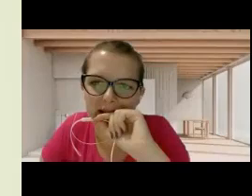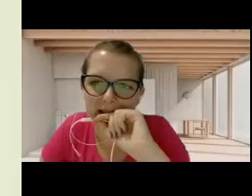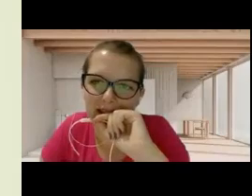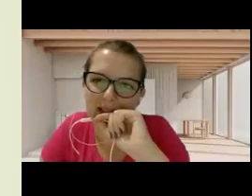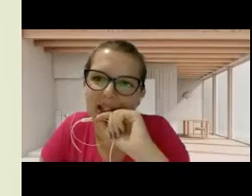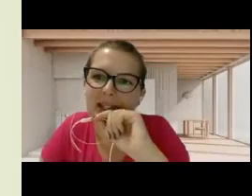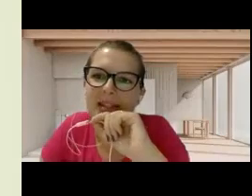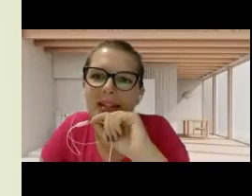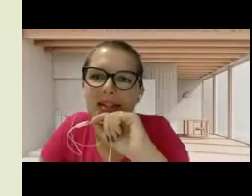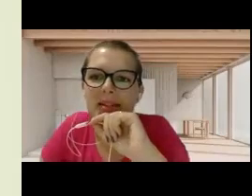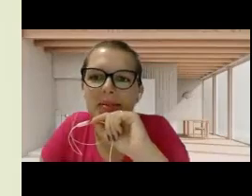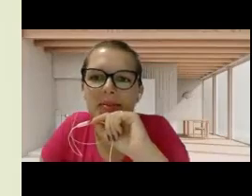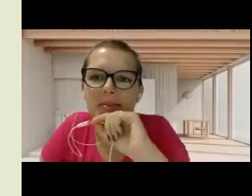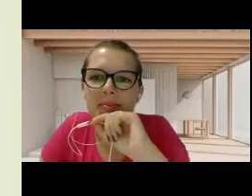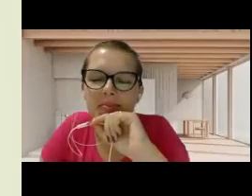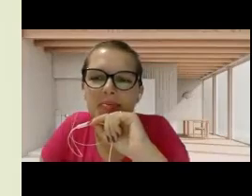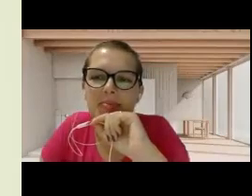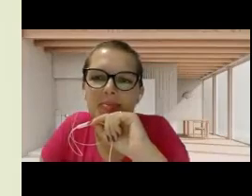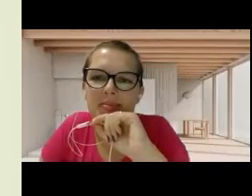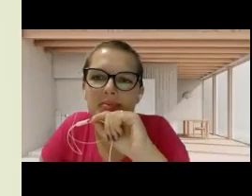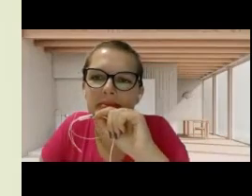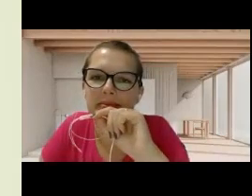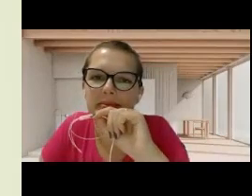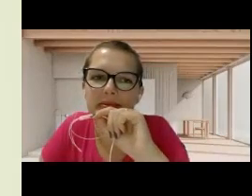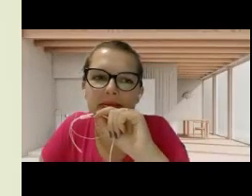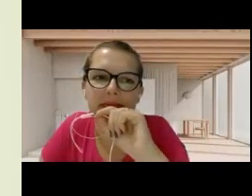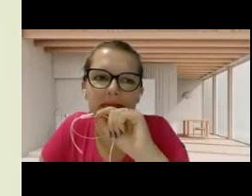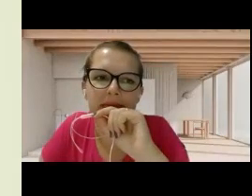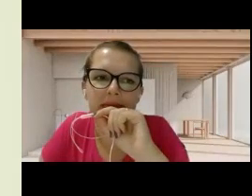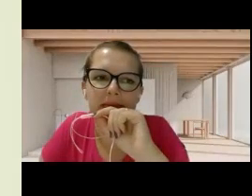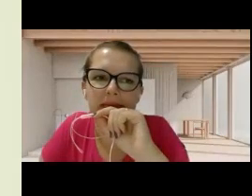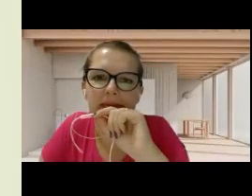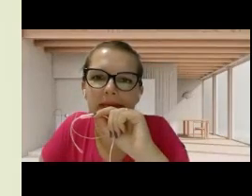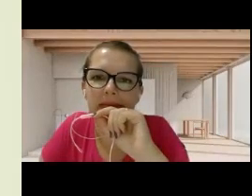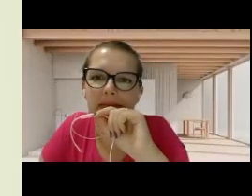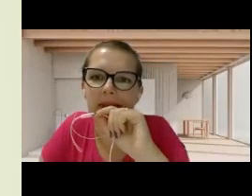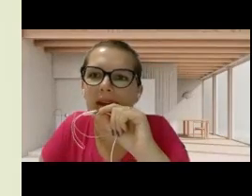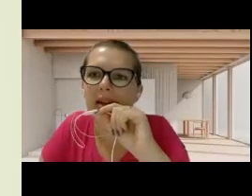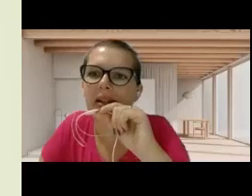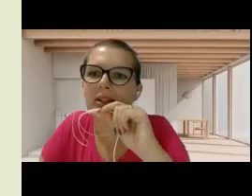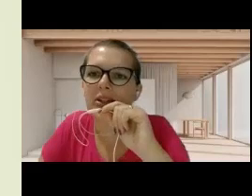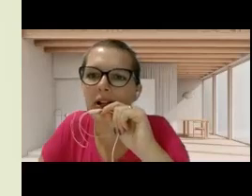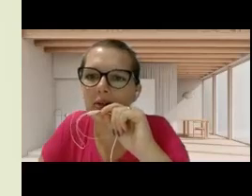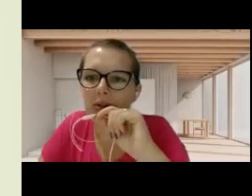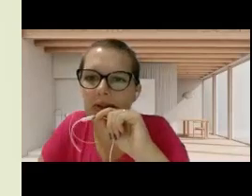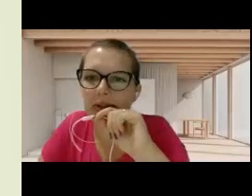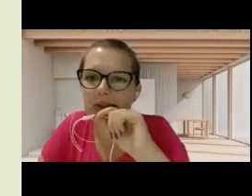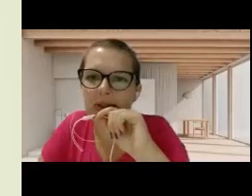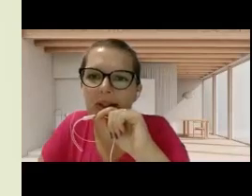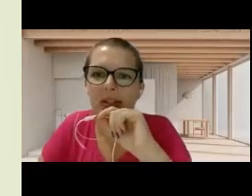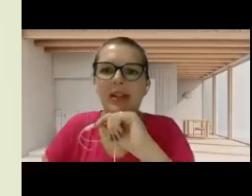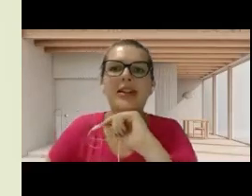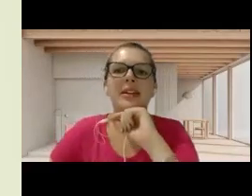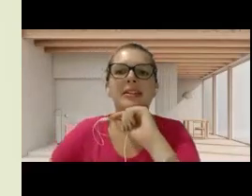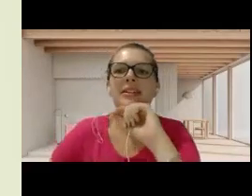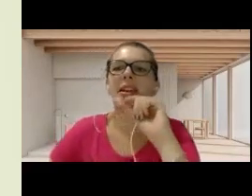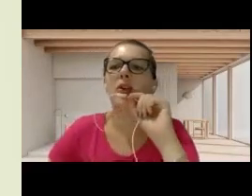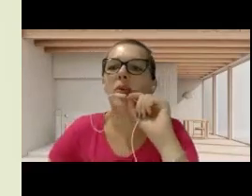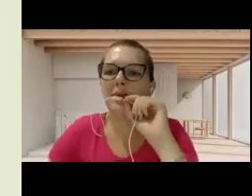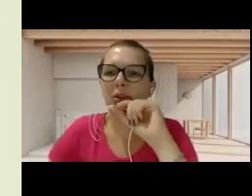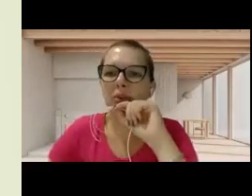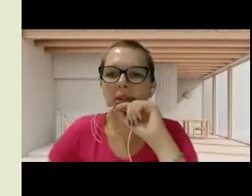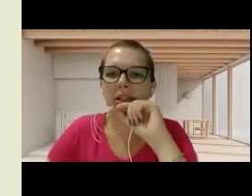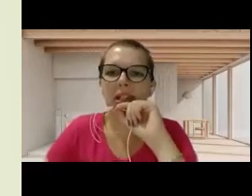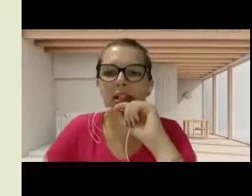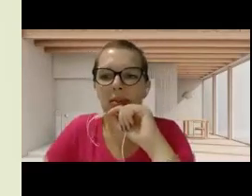umas 6, 8 pessoas trabalhando full time, uns 8 meses fazendo, tá? Uma volta um pouquinho, não terminei. Tá. Só terminar.